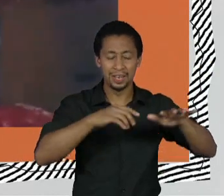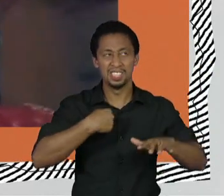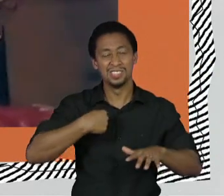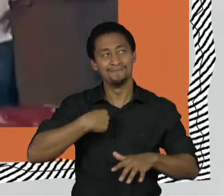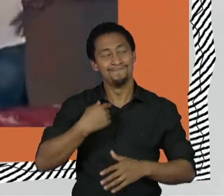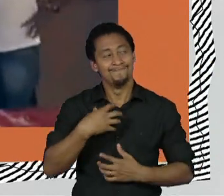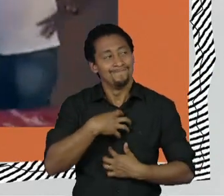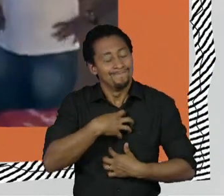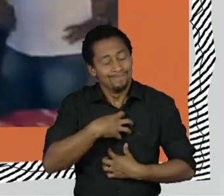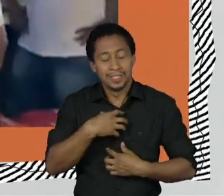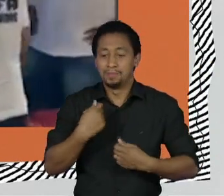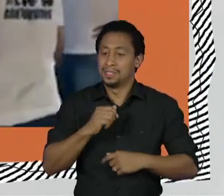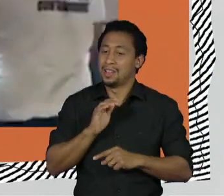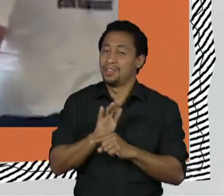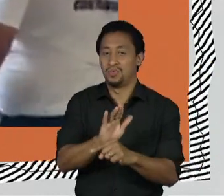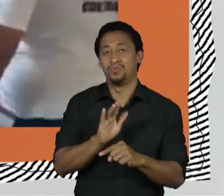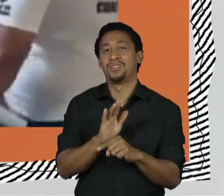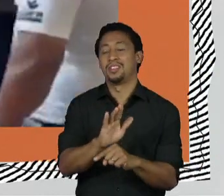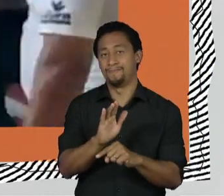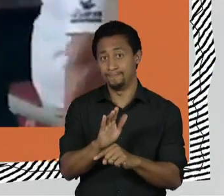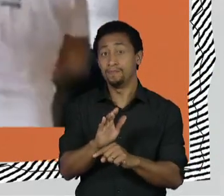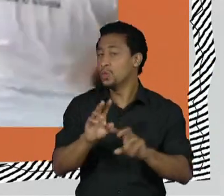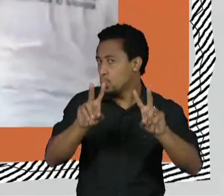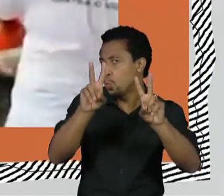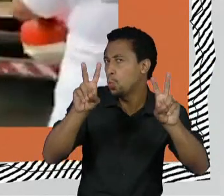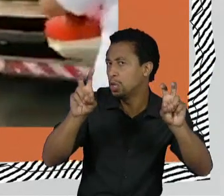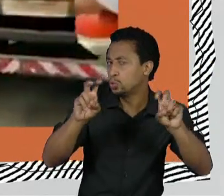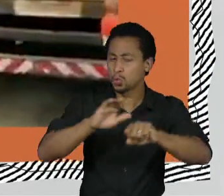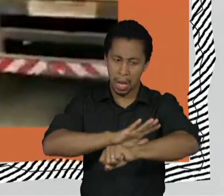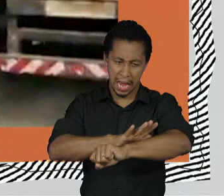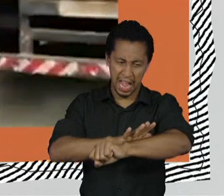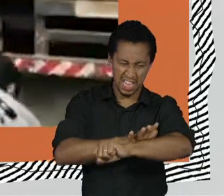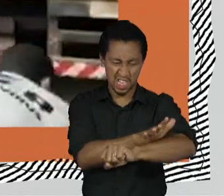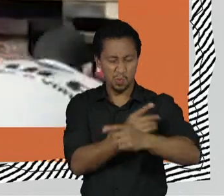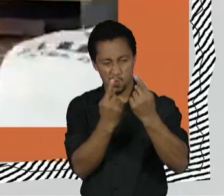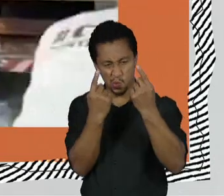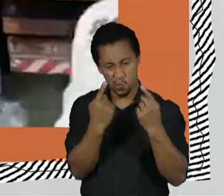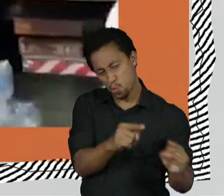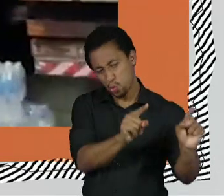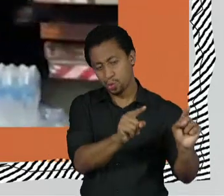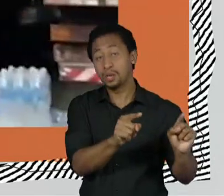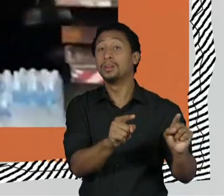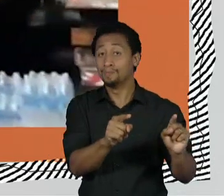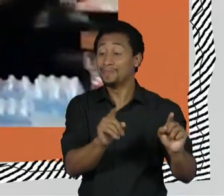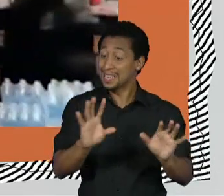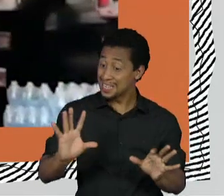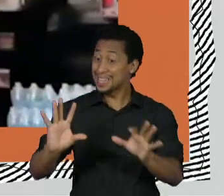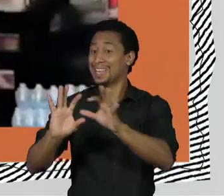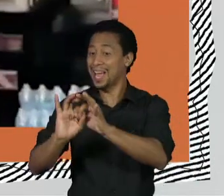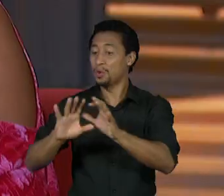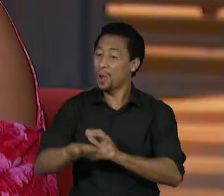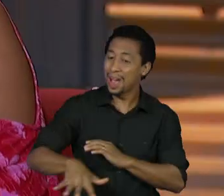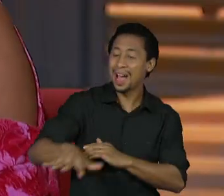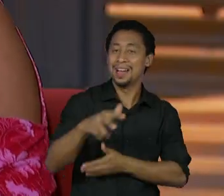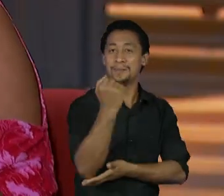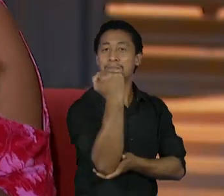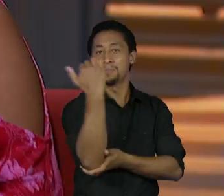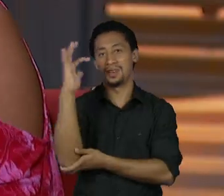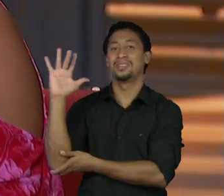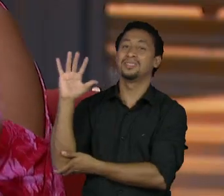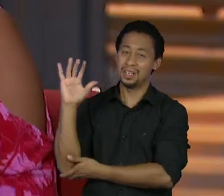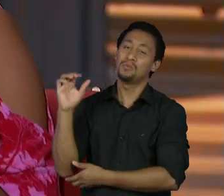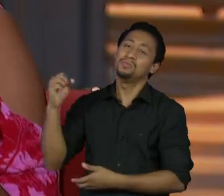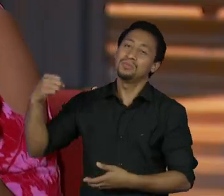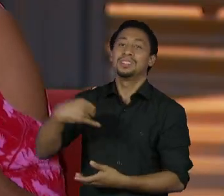Porque o combate ao racismo, ele também passa pelo combate ao racismo ambiental. E essas famílias, elas não foram vítimas